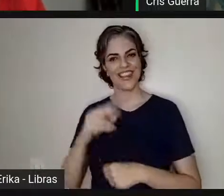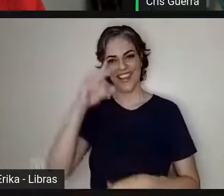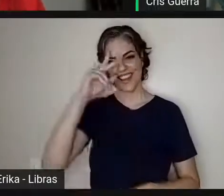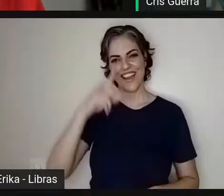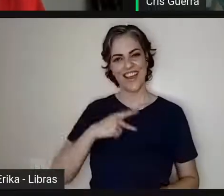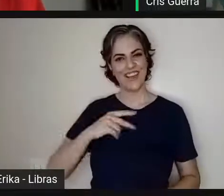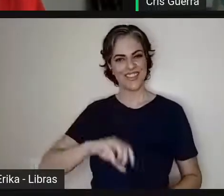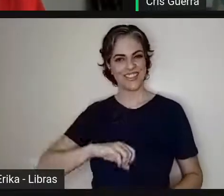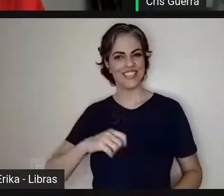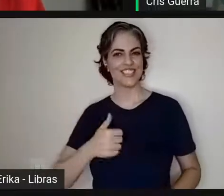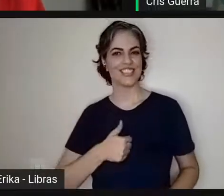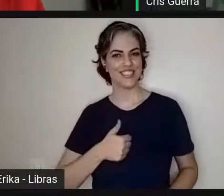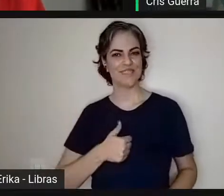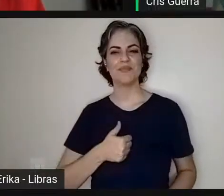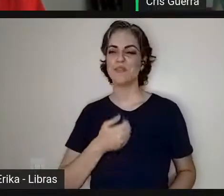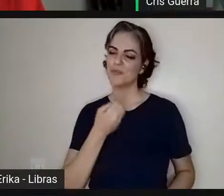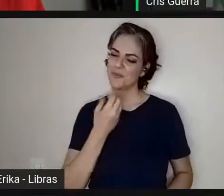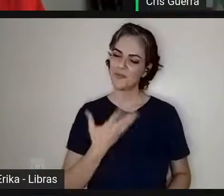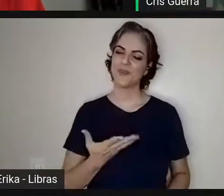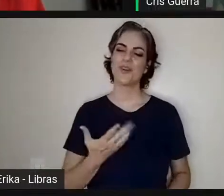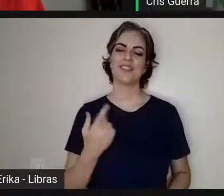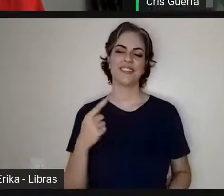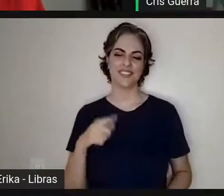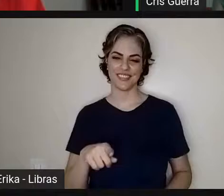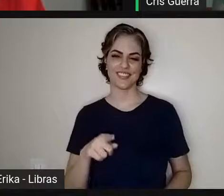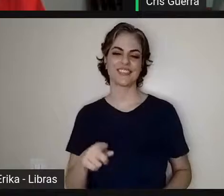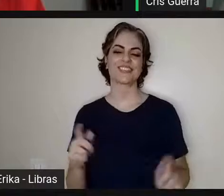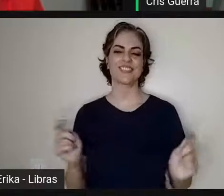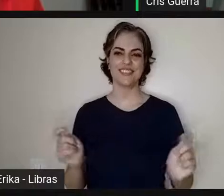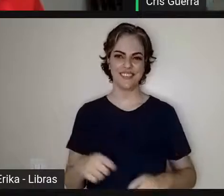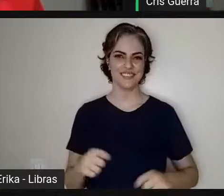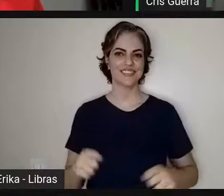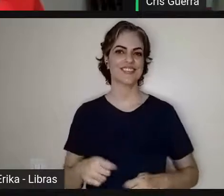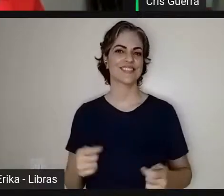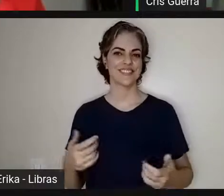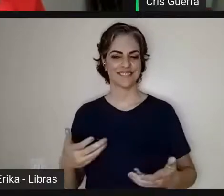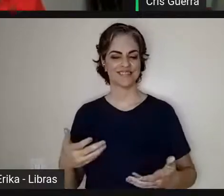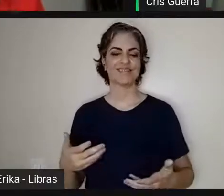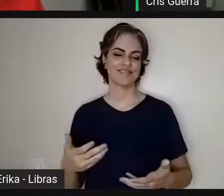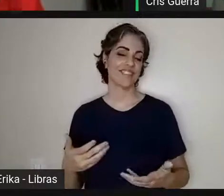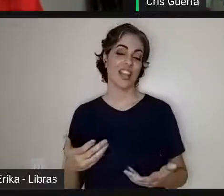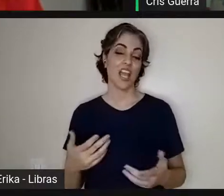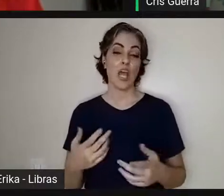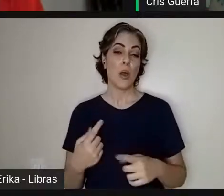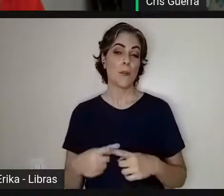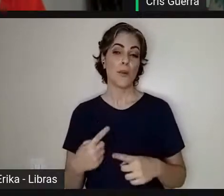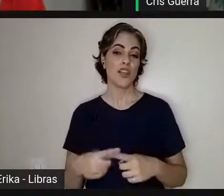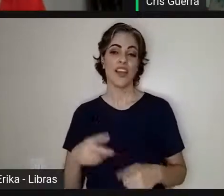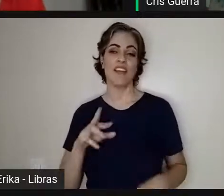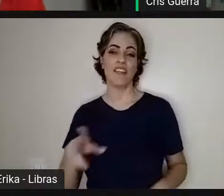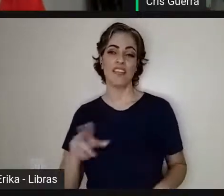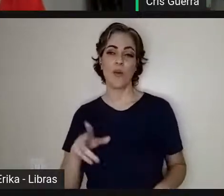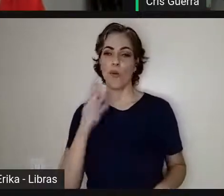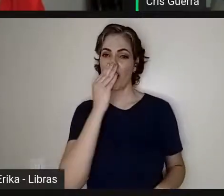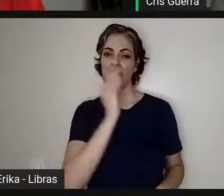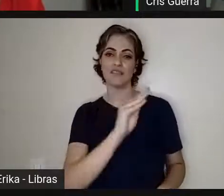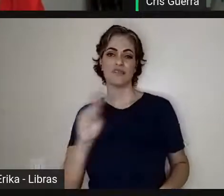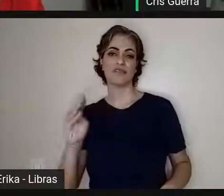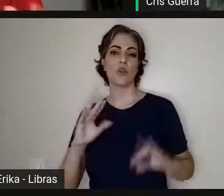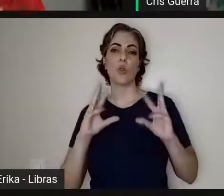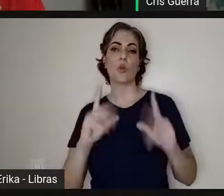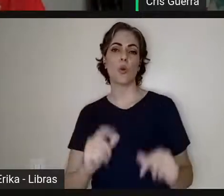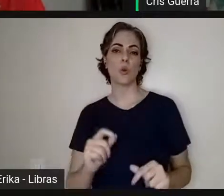né? Que eu acho que faz com que a gente, eu não estou ligando para nada na vida, mas vou ligar para aquilo que é importante. E o importante